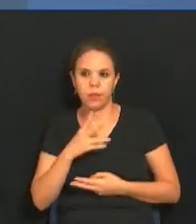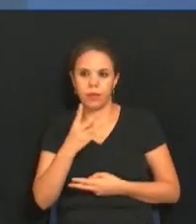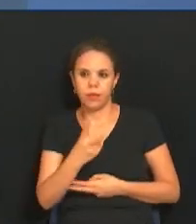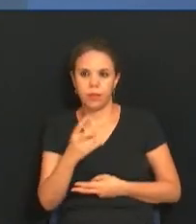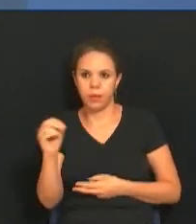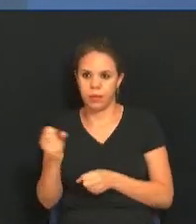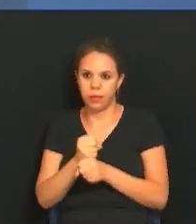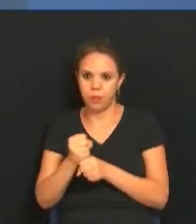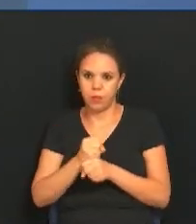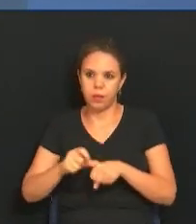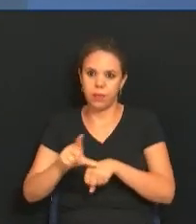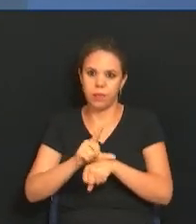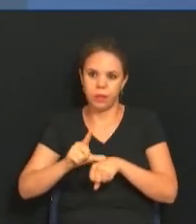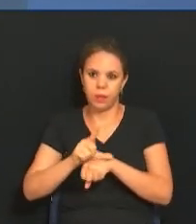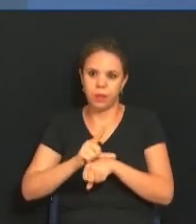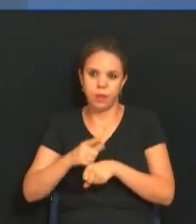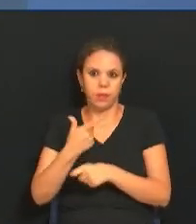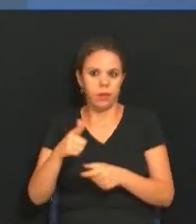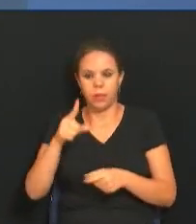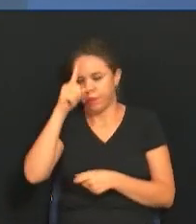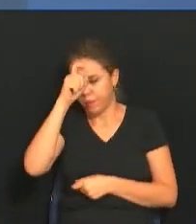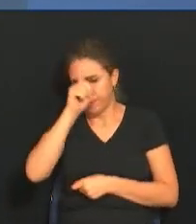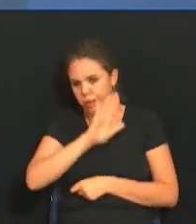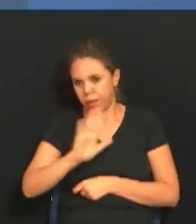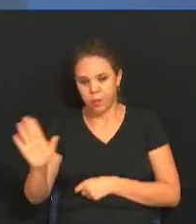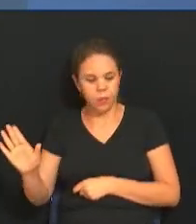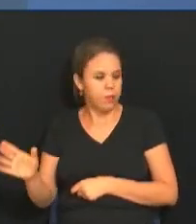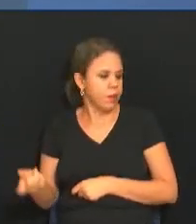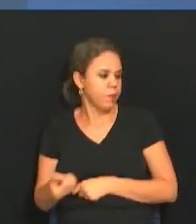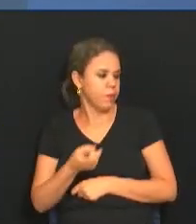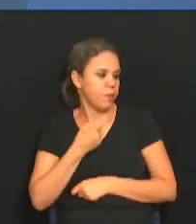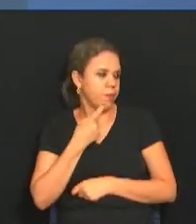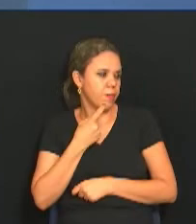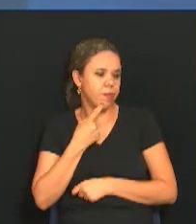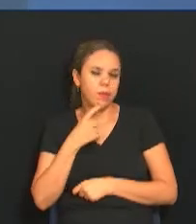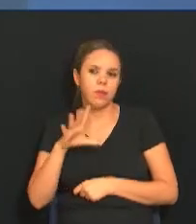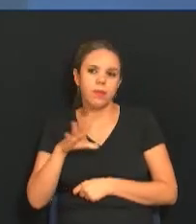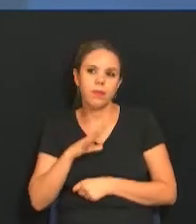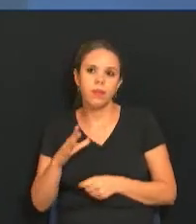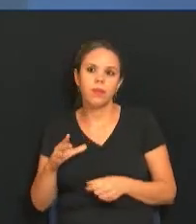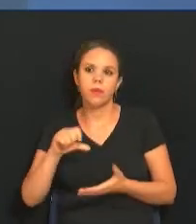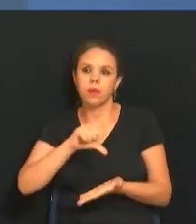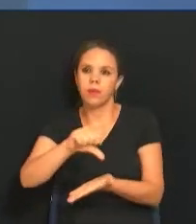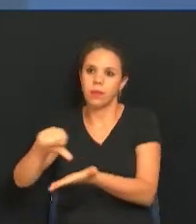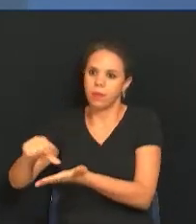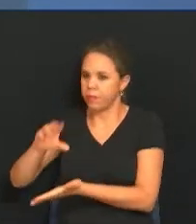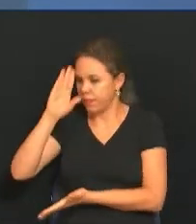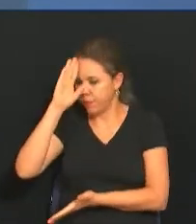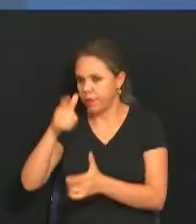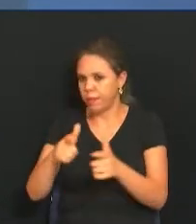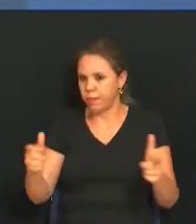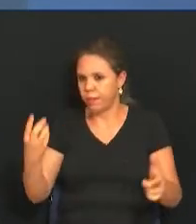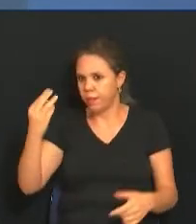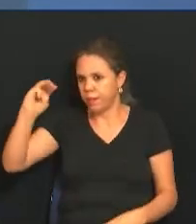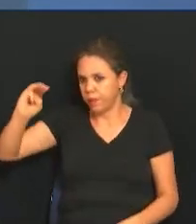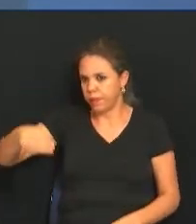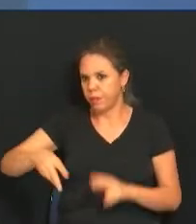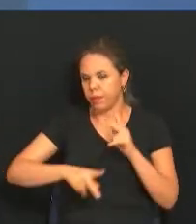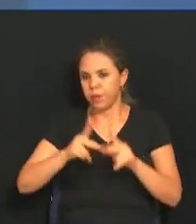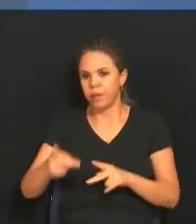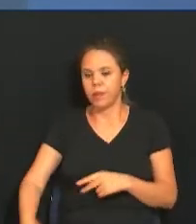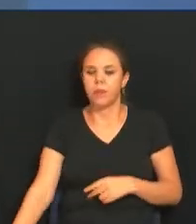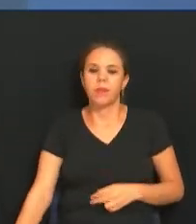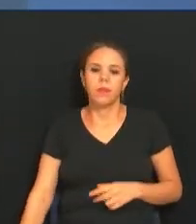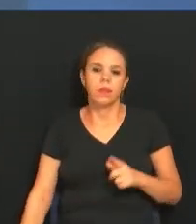de legislação e não tem hospital na cidade de Campinas, que é uma cidade polo que alcança aí 3 milhões de pessoas, e temos